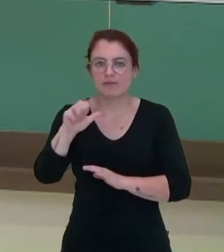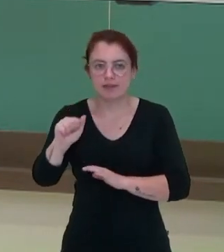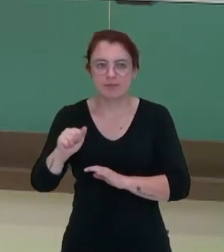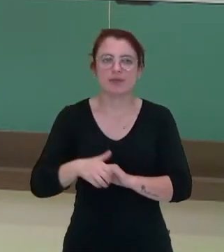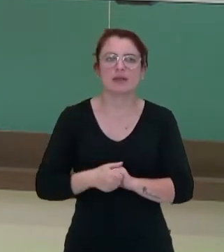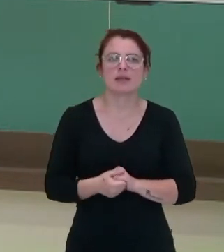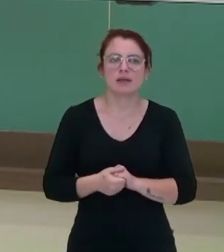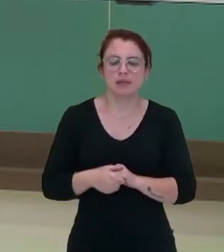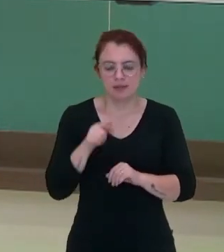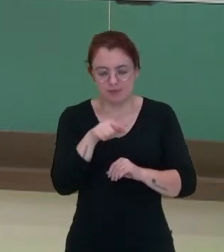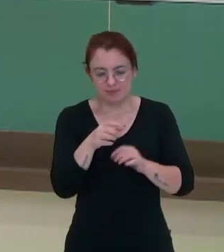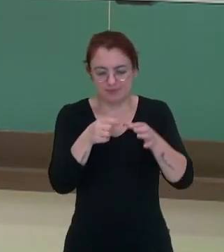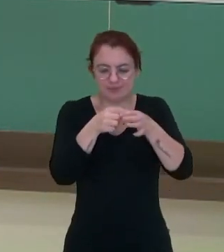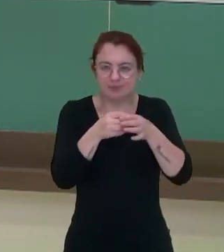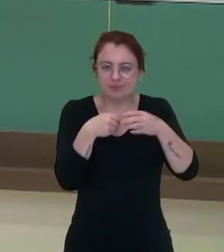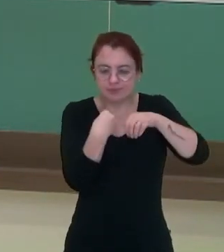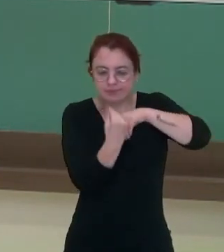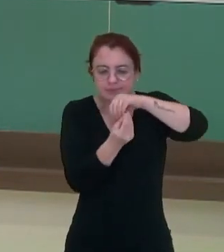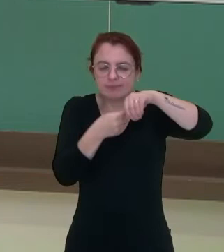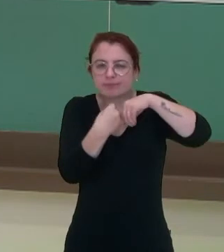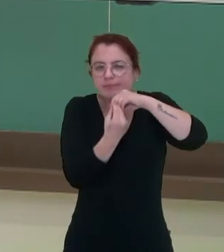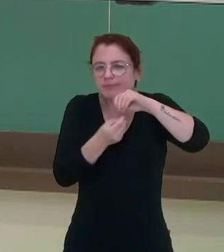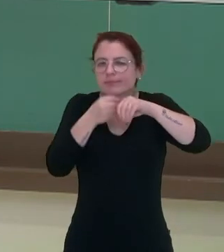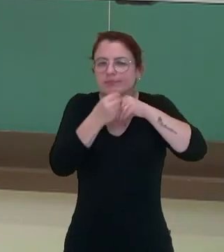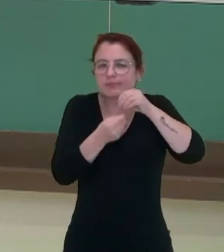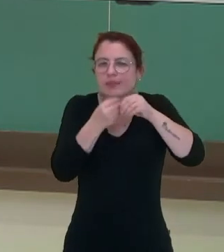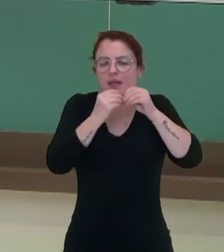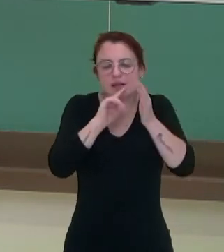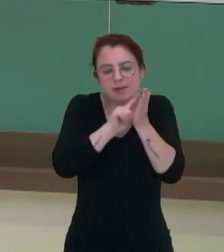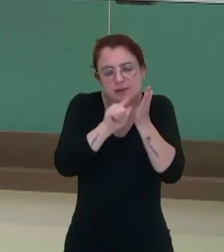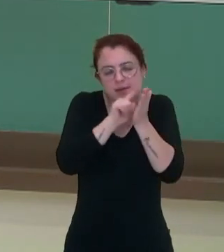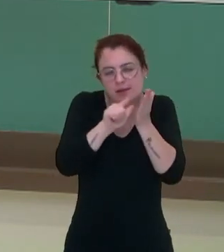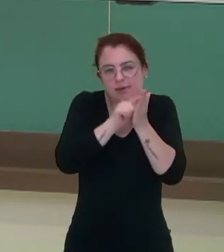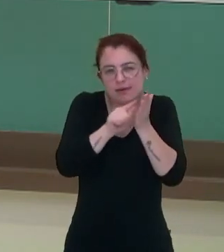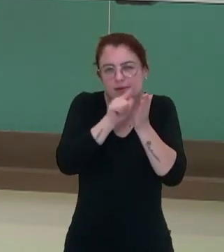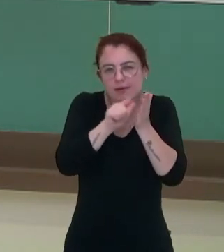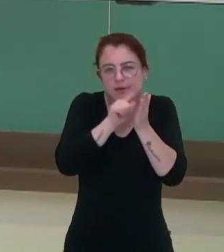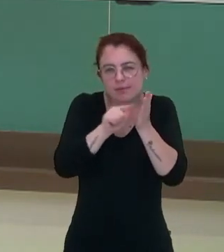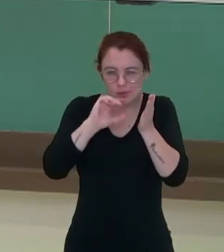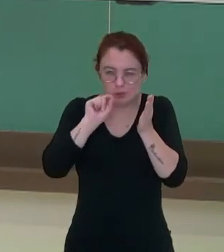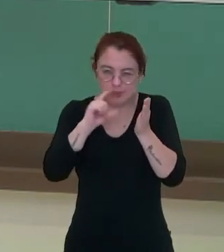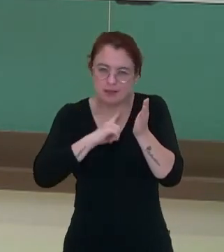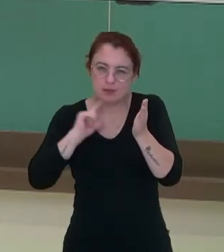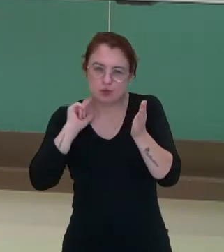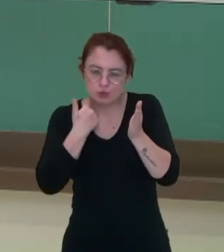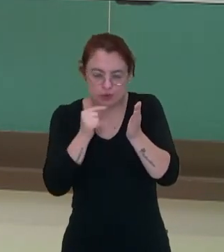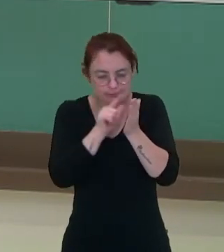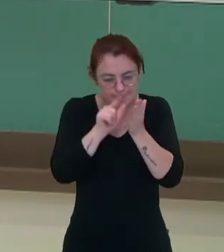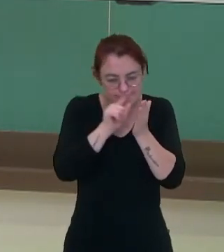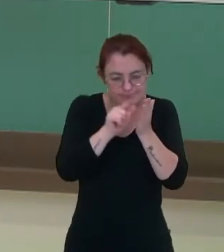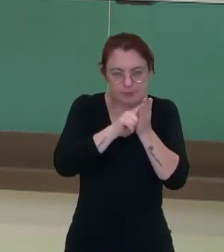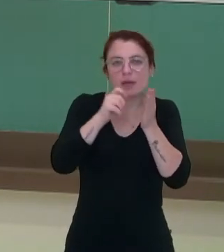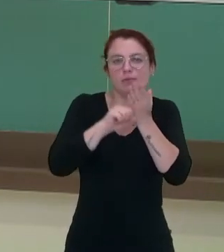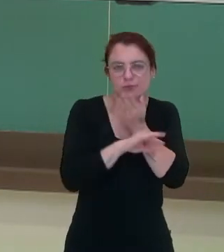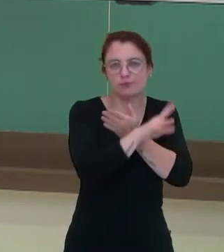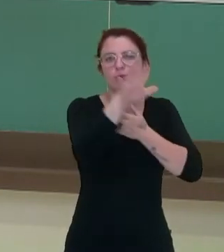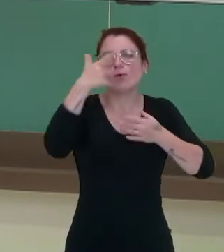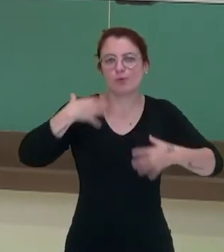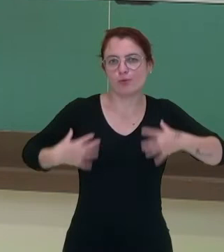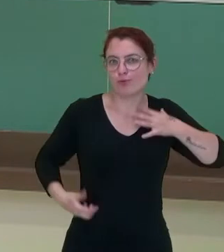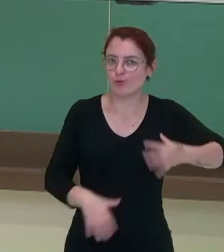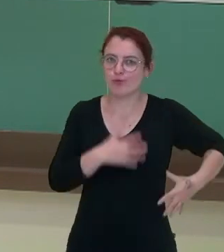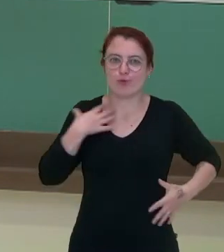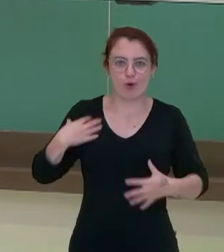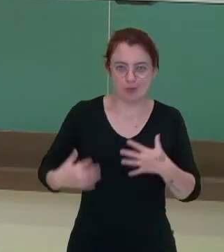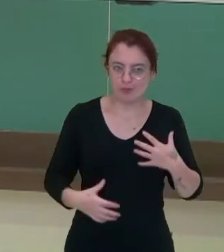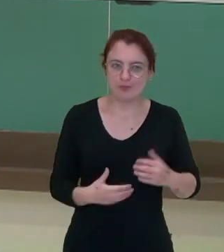e essa estrutura vai purificar, vai retirar as impurezas dessa linfa.